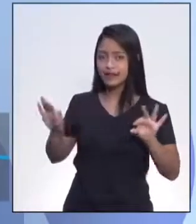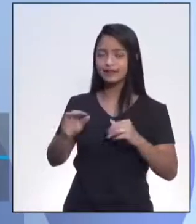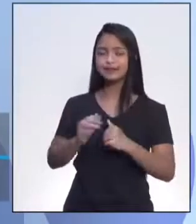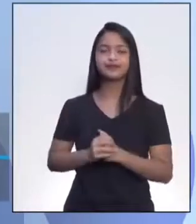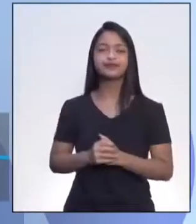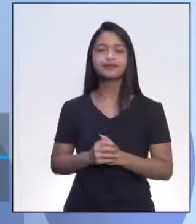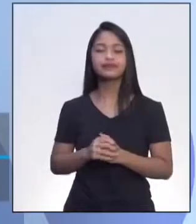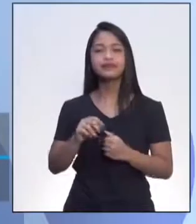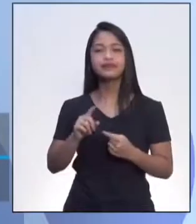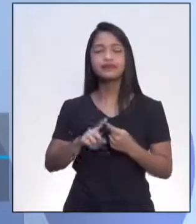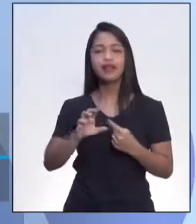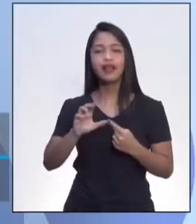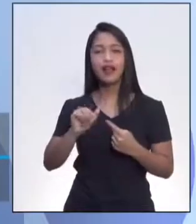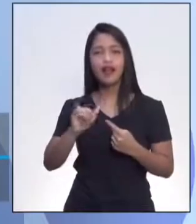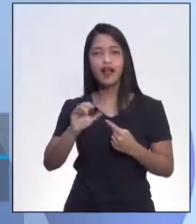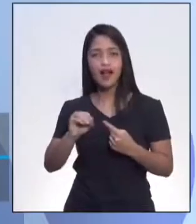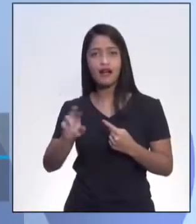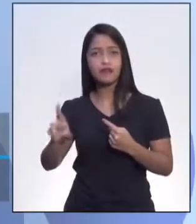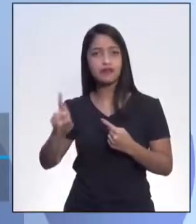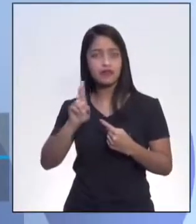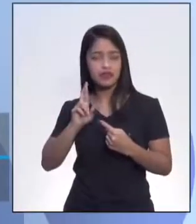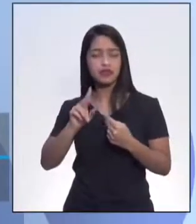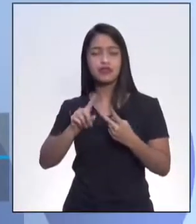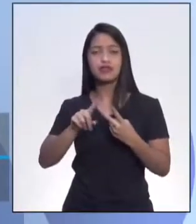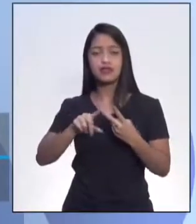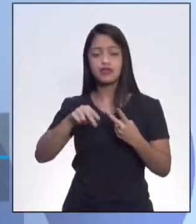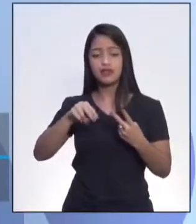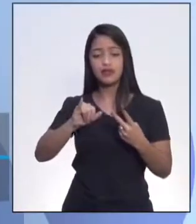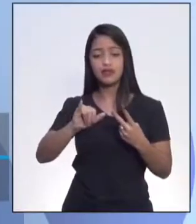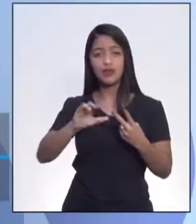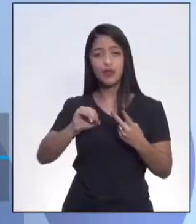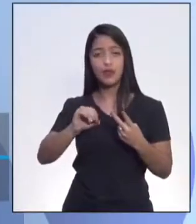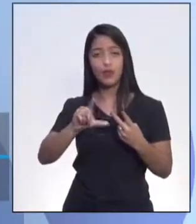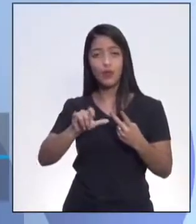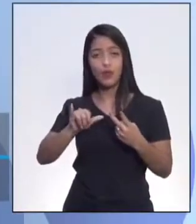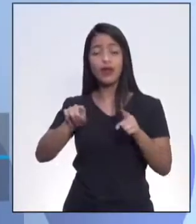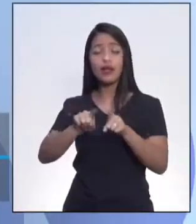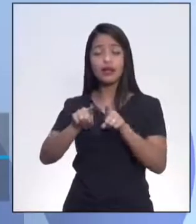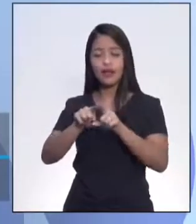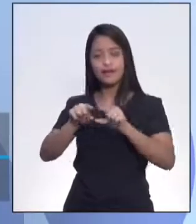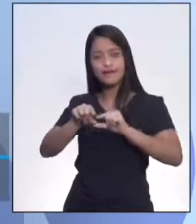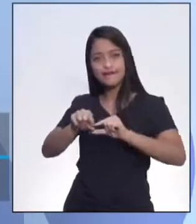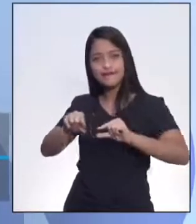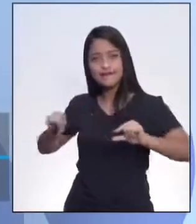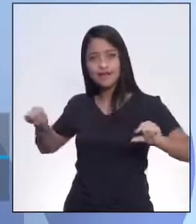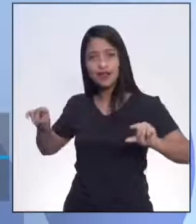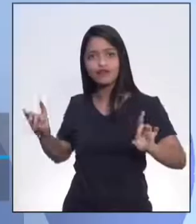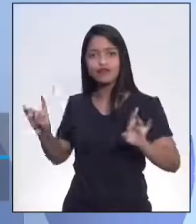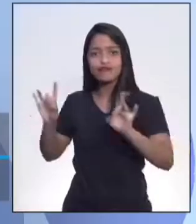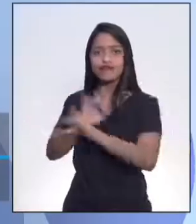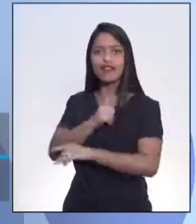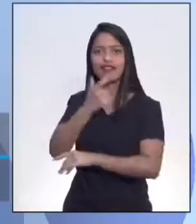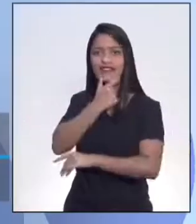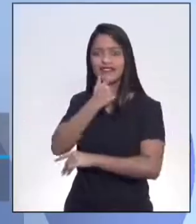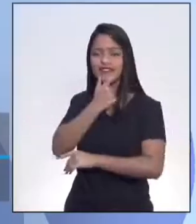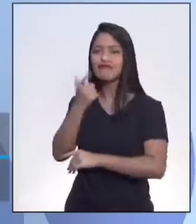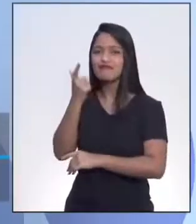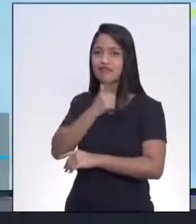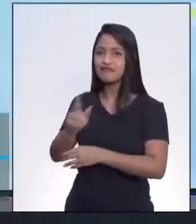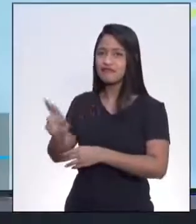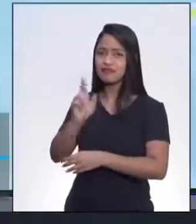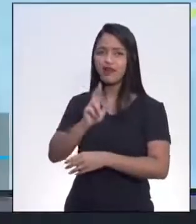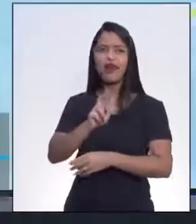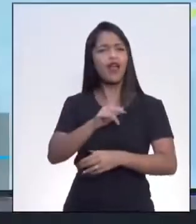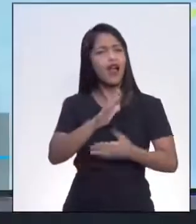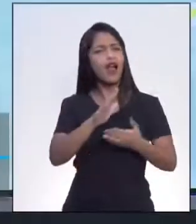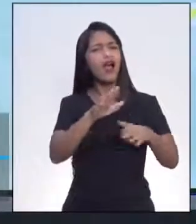a Nicole e a Mariana escreveram a frase inteira. Então, Mary has a lot of money, but she isn't happy. Isso tem alguns até que já traduziram. Não